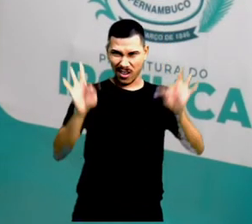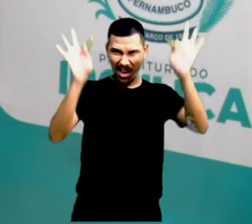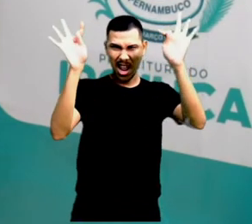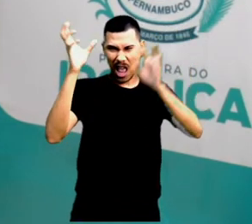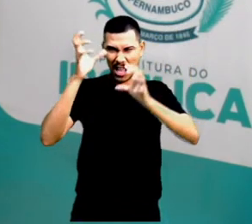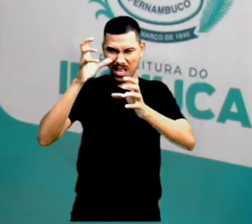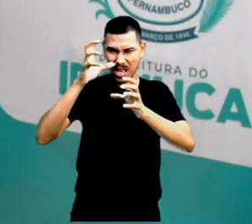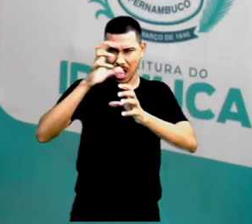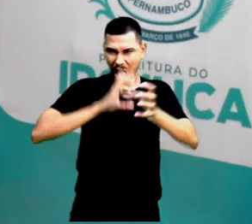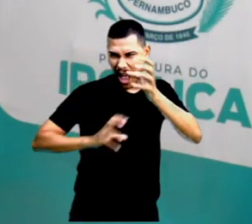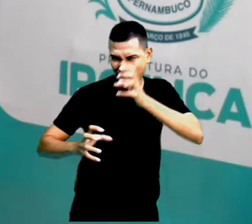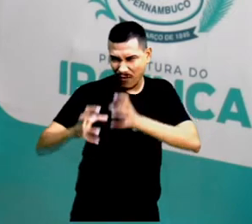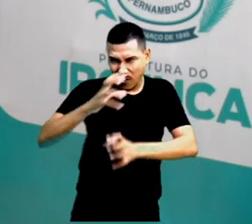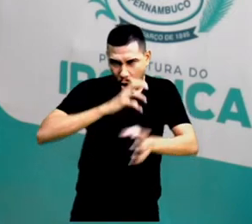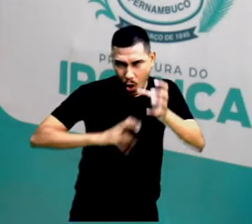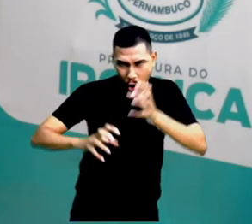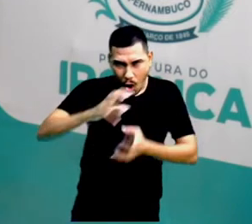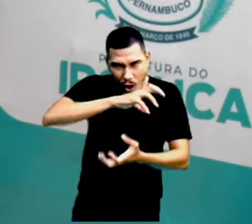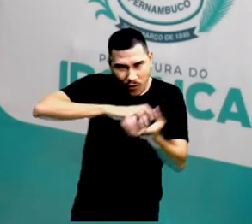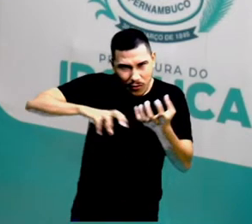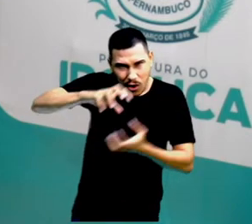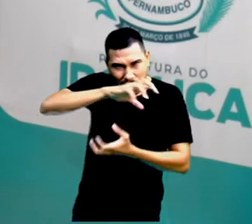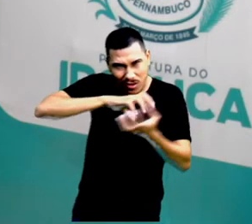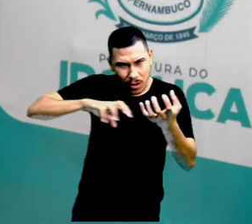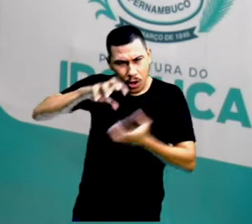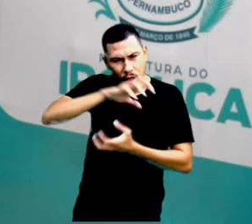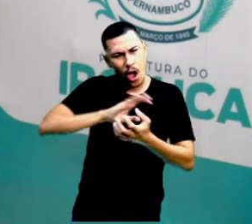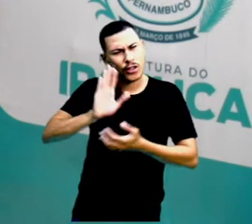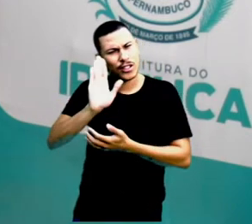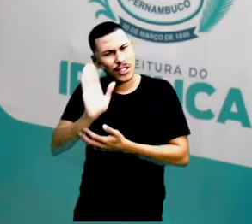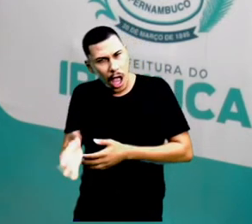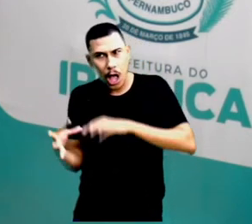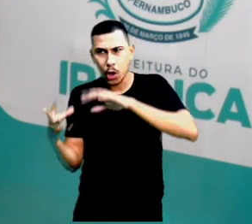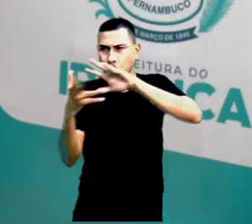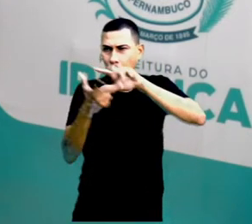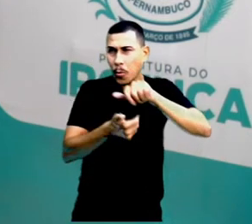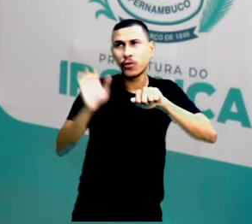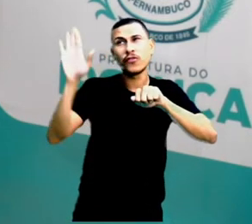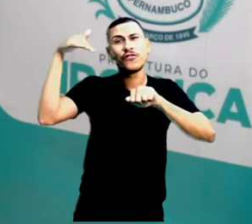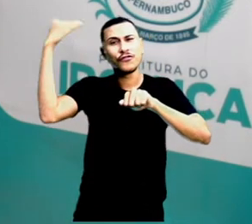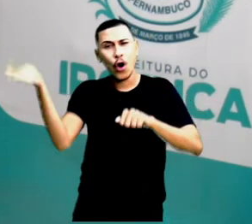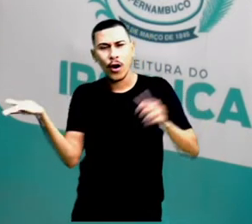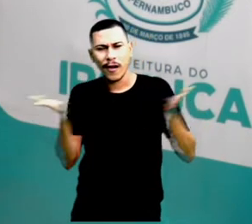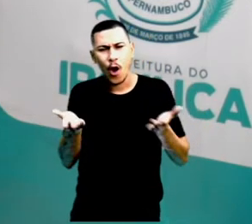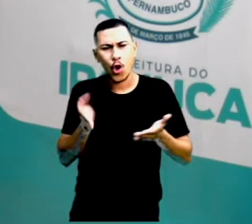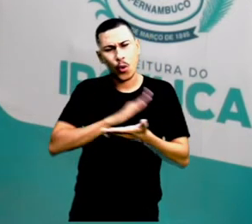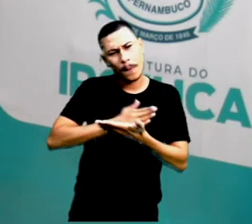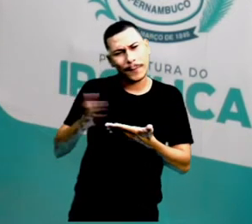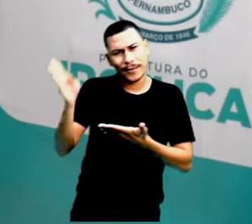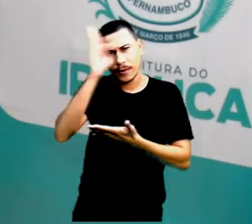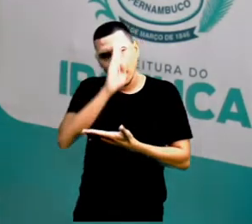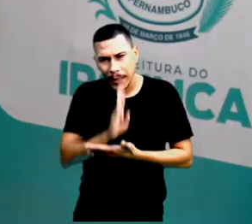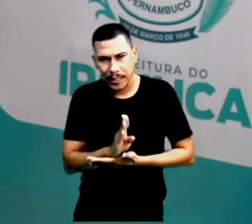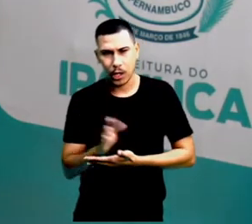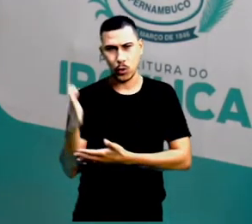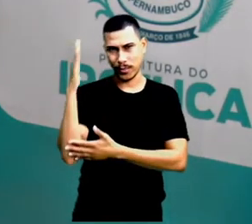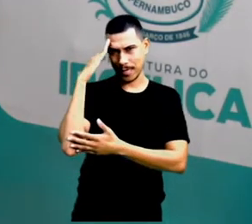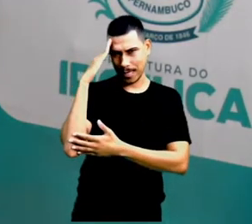aqui, já tem no mundo e já está chegando aqui no Brasil. Agora vamos ver a